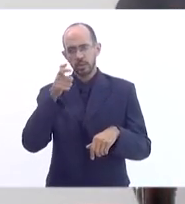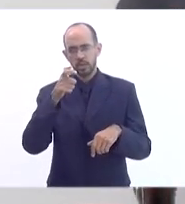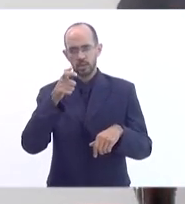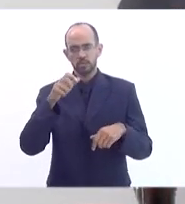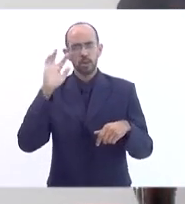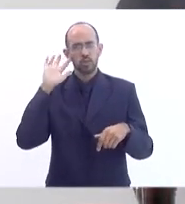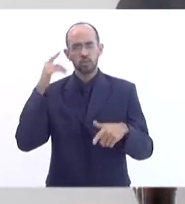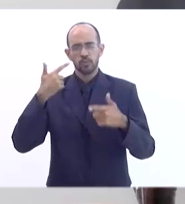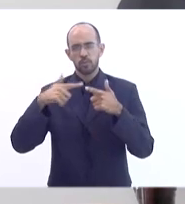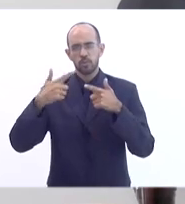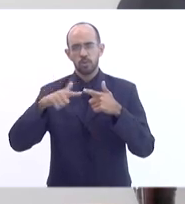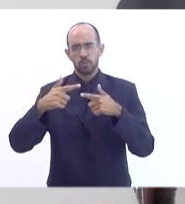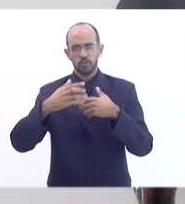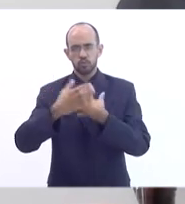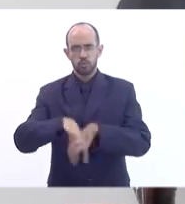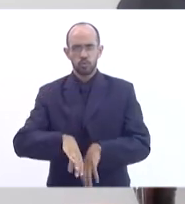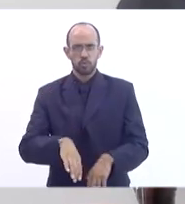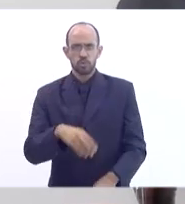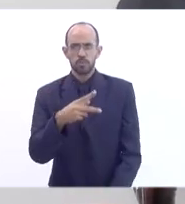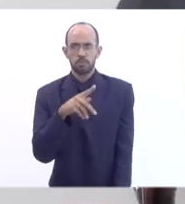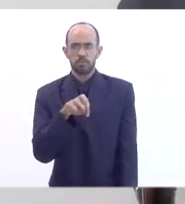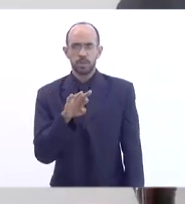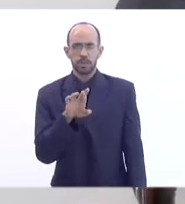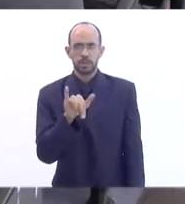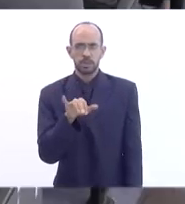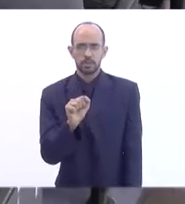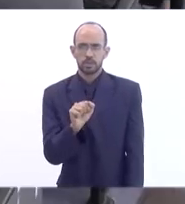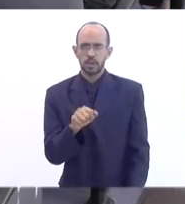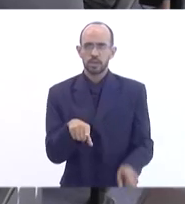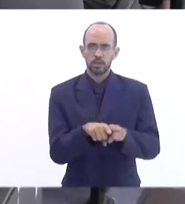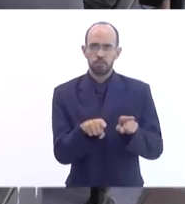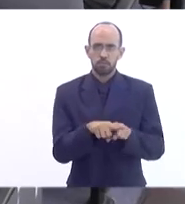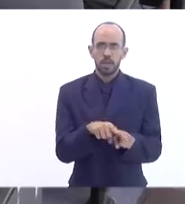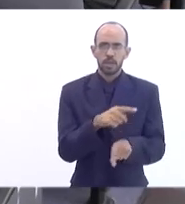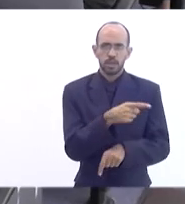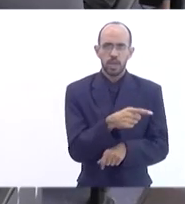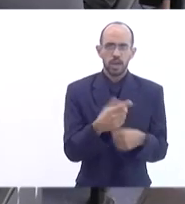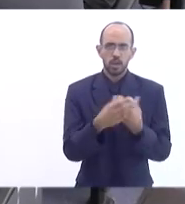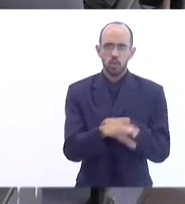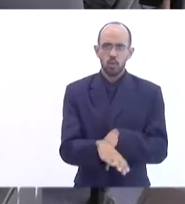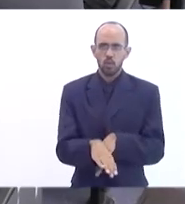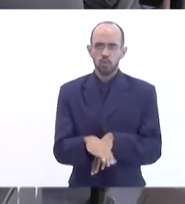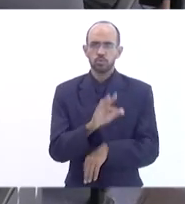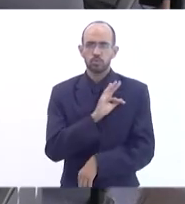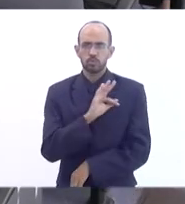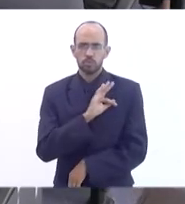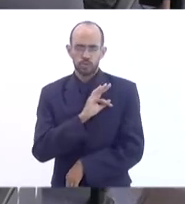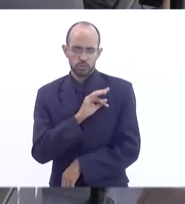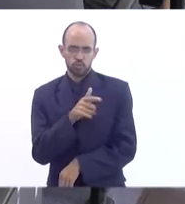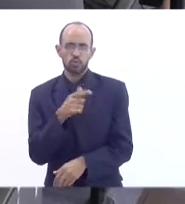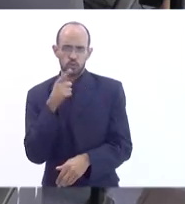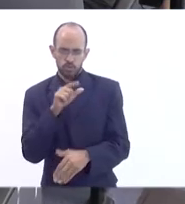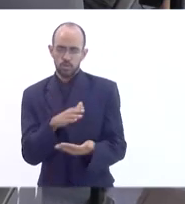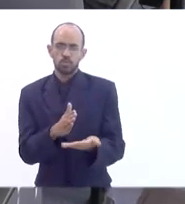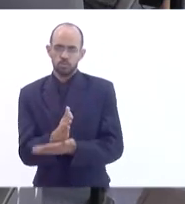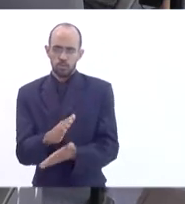Patrícia Barroso toda minha equipe é Patrícia que também é fruto de concurso para policial civil e ingressou o fruto da Lei e passou a ser uma grande